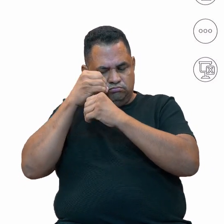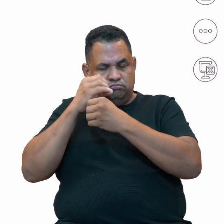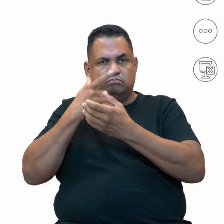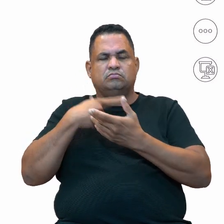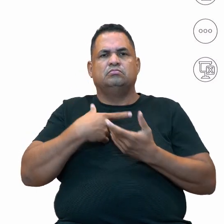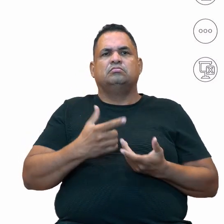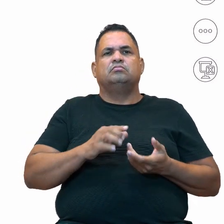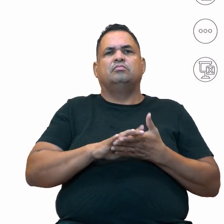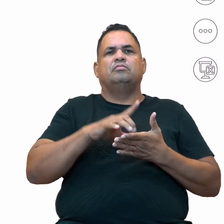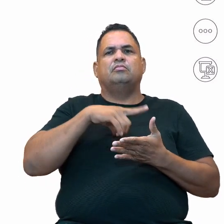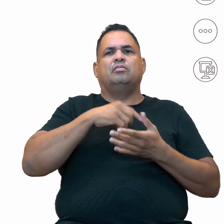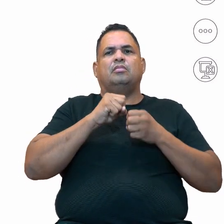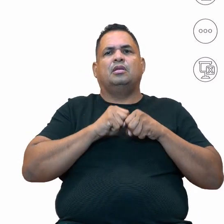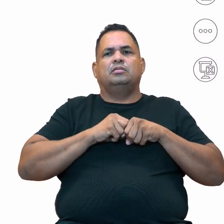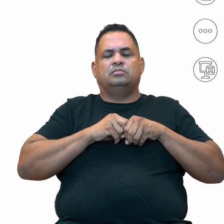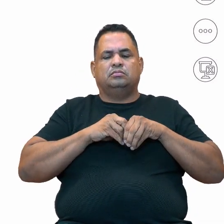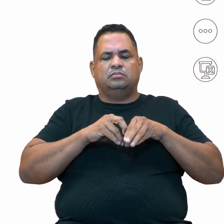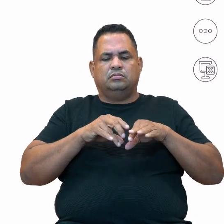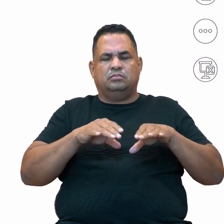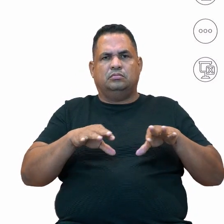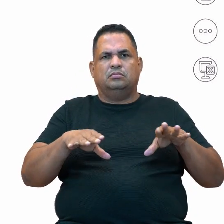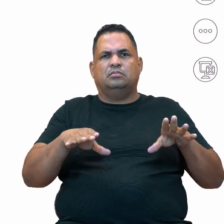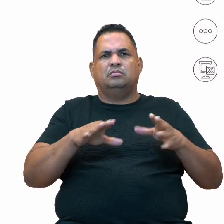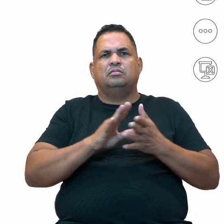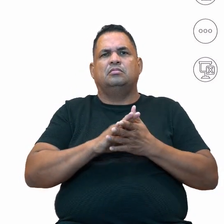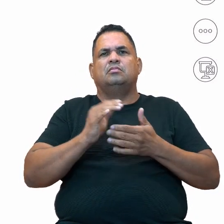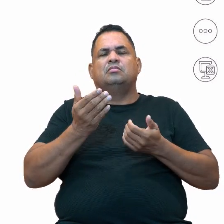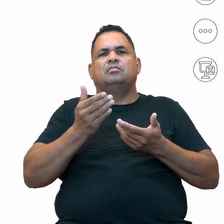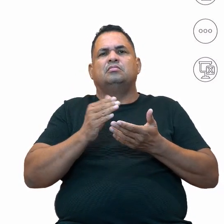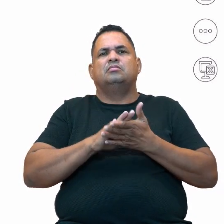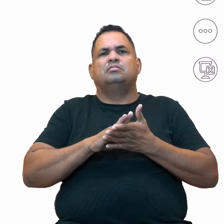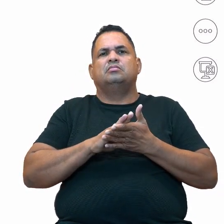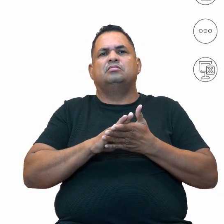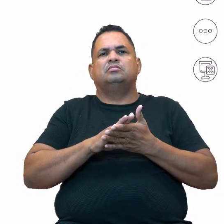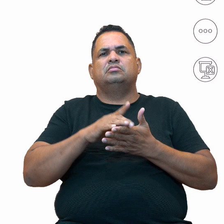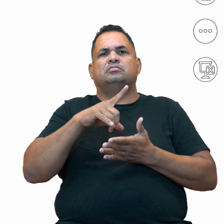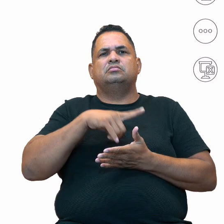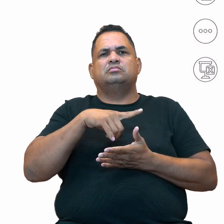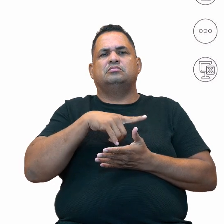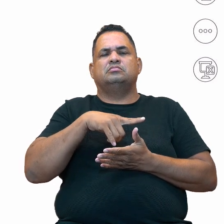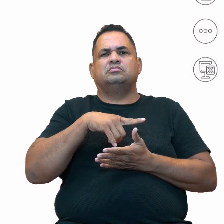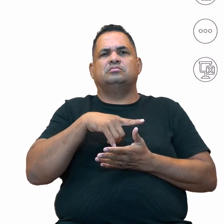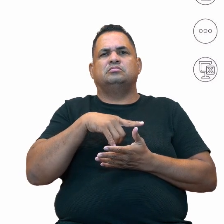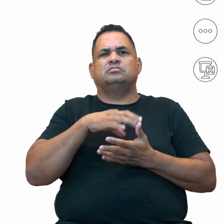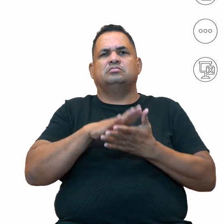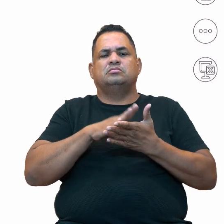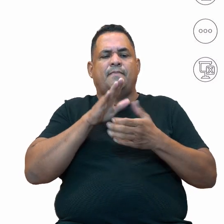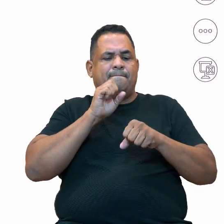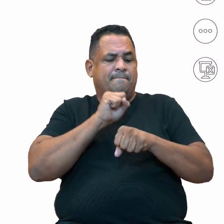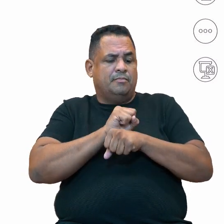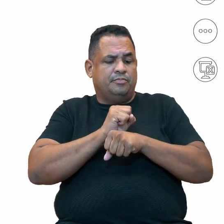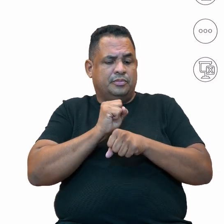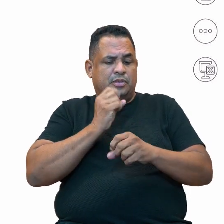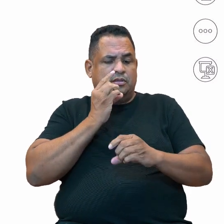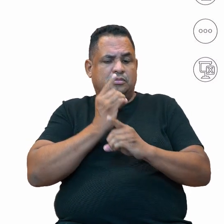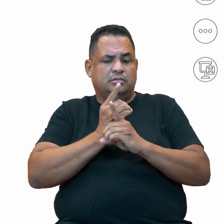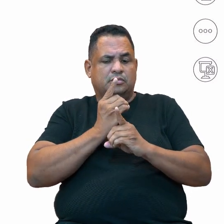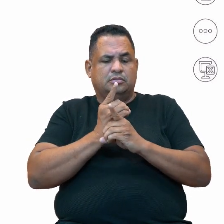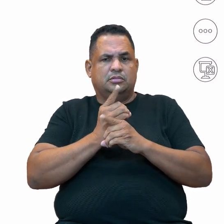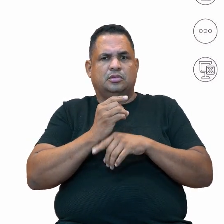eles são liberados desses esporângios, fazendo com que onde esses esporos fixem, encontrem um